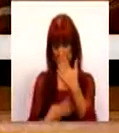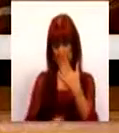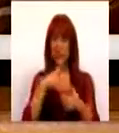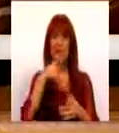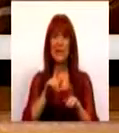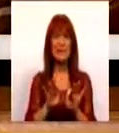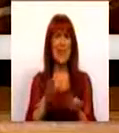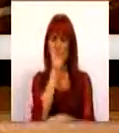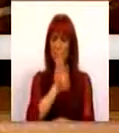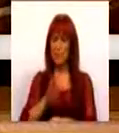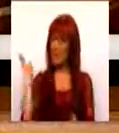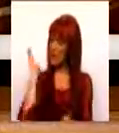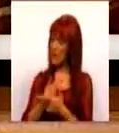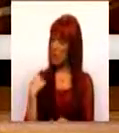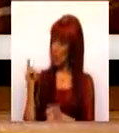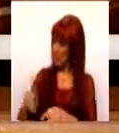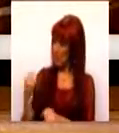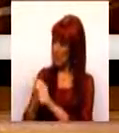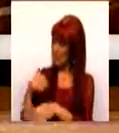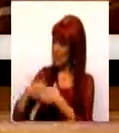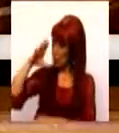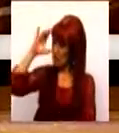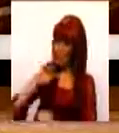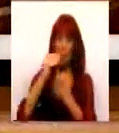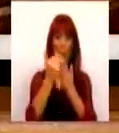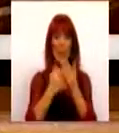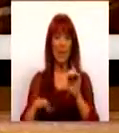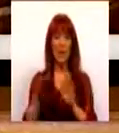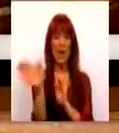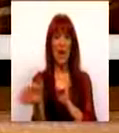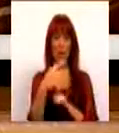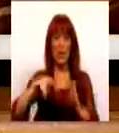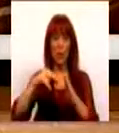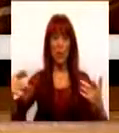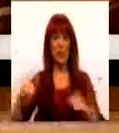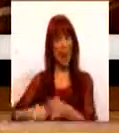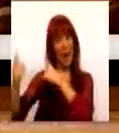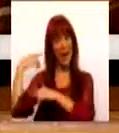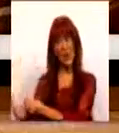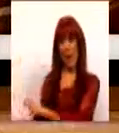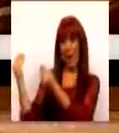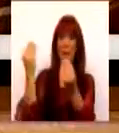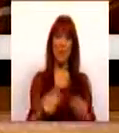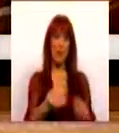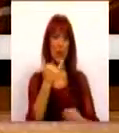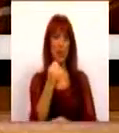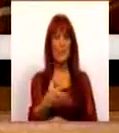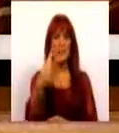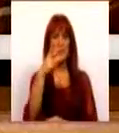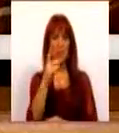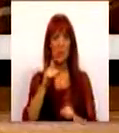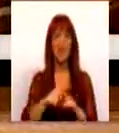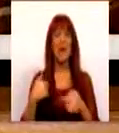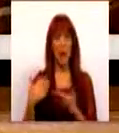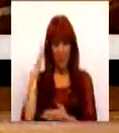em execução desde que chegámos ao Governo. O Programa Nacional de Reformas, que então apresentámos em 2016 e